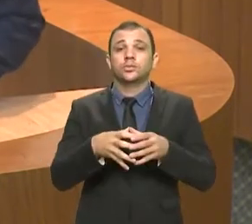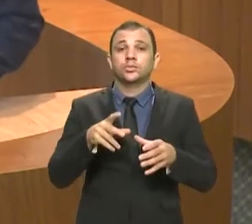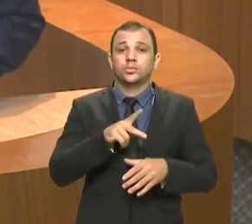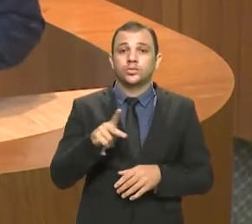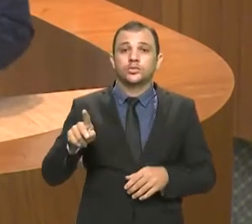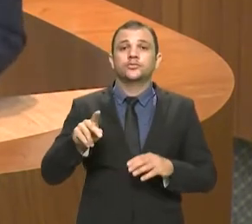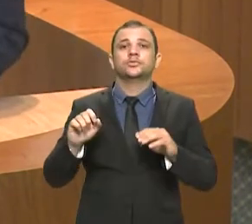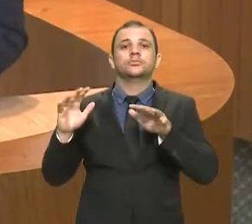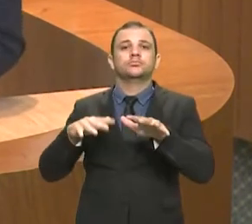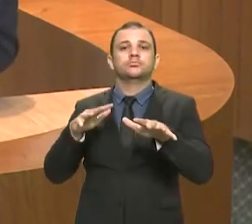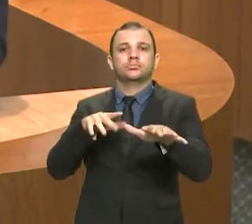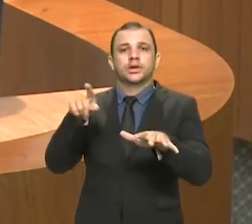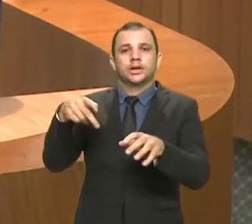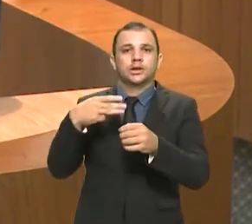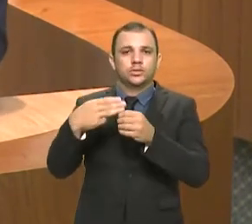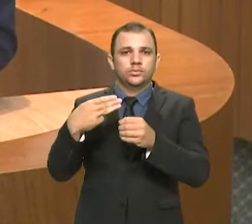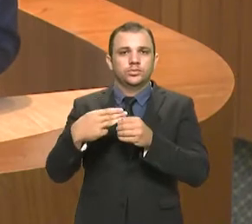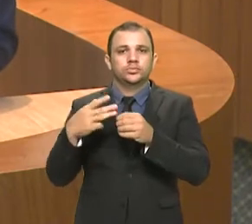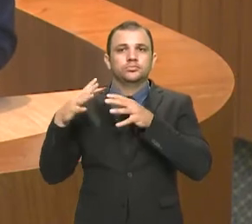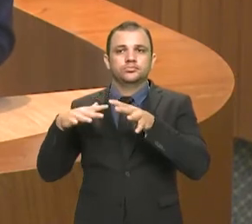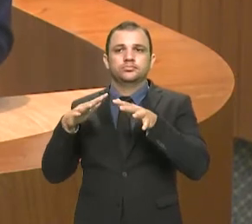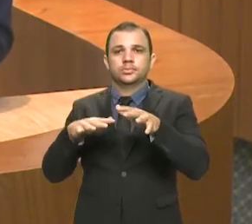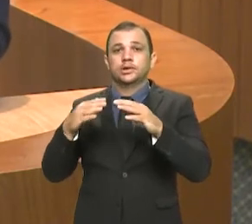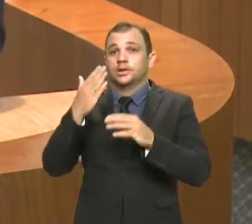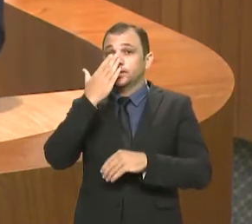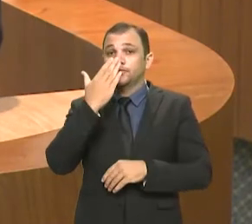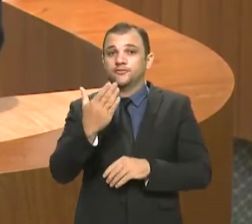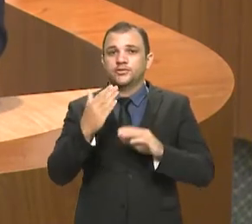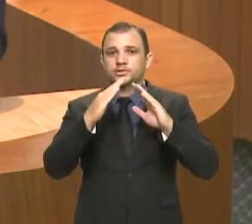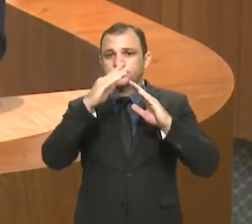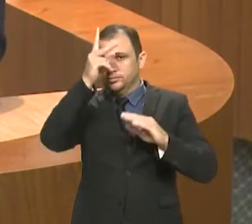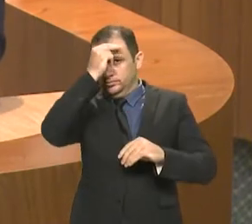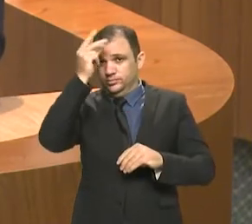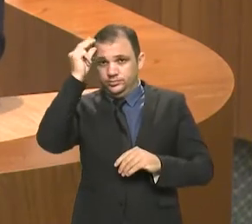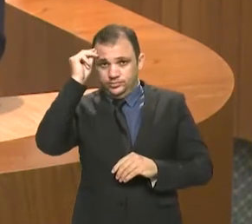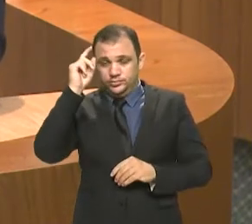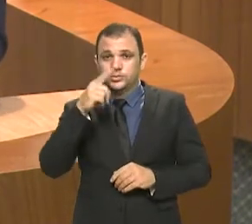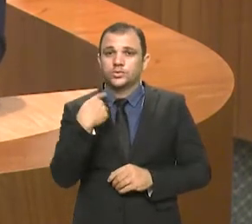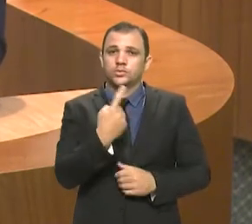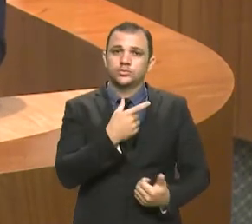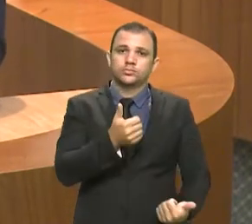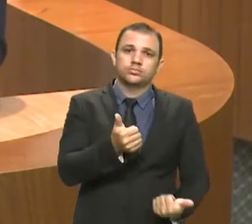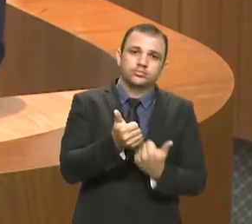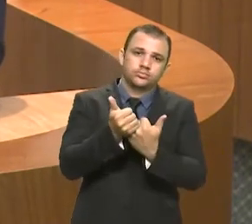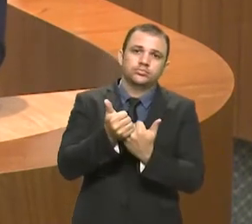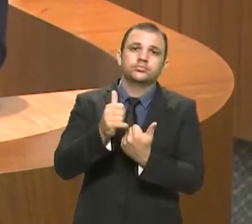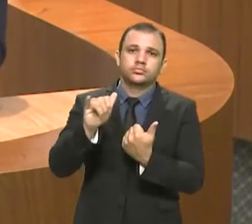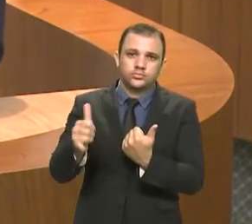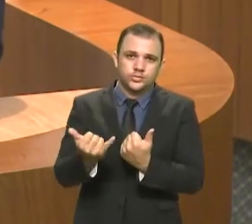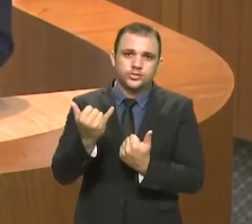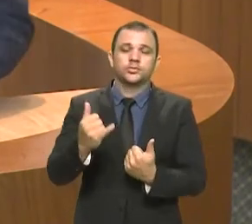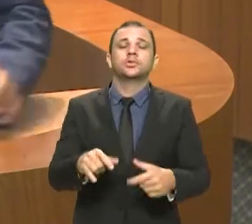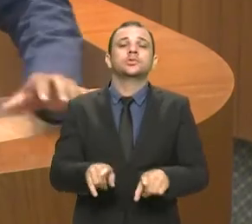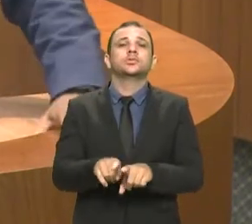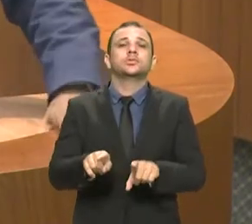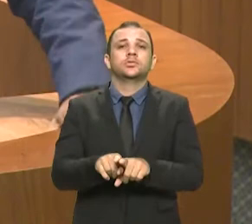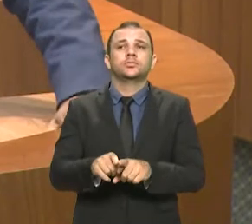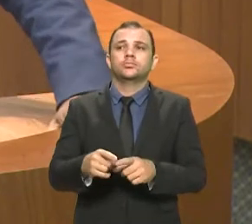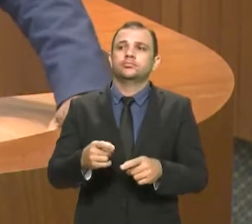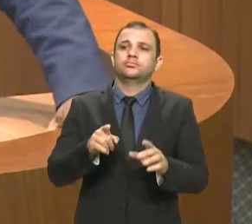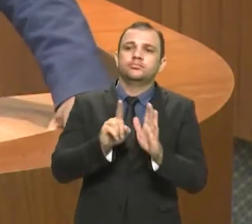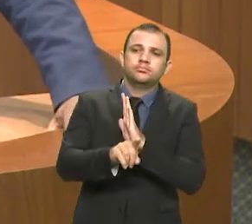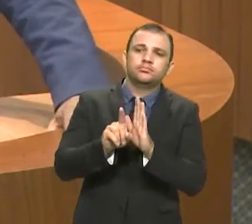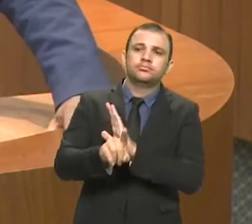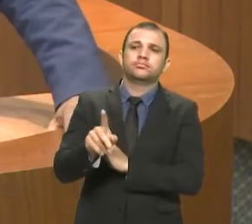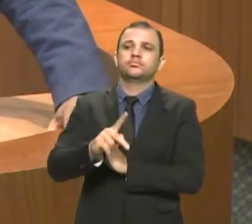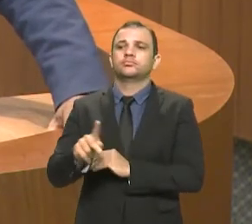Rita, e aproveitamos para dar apoio aos professores, fazer uma consulta aos professores, ouvir os professores